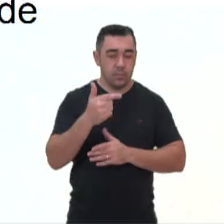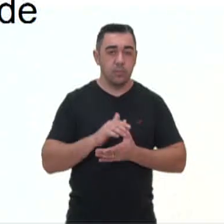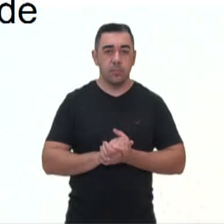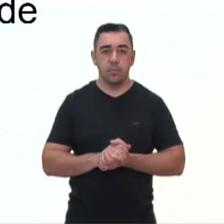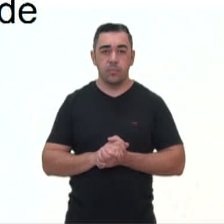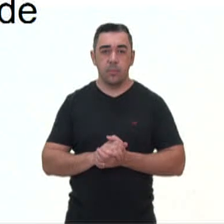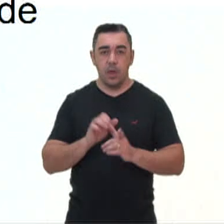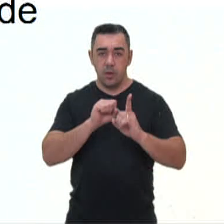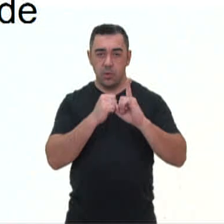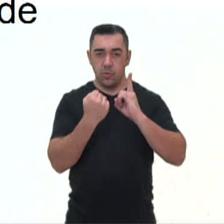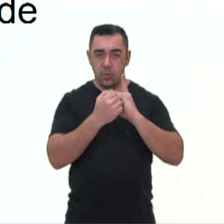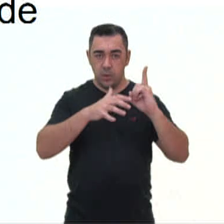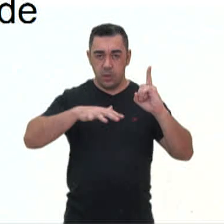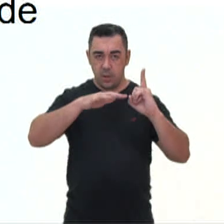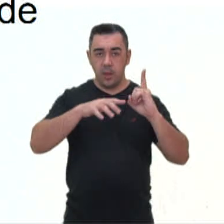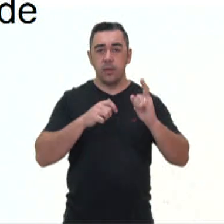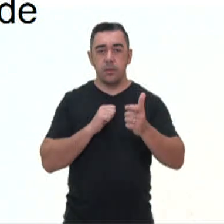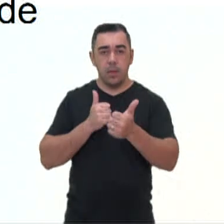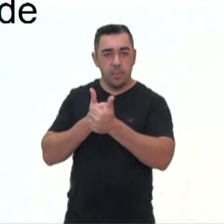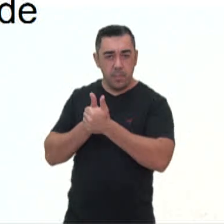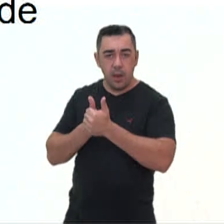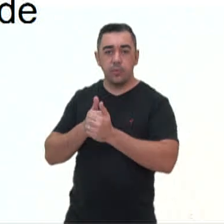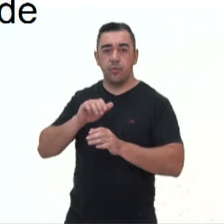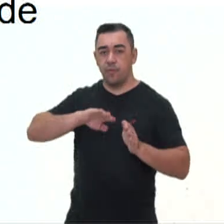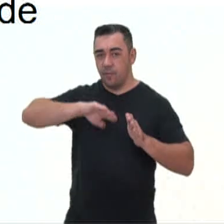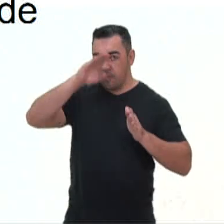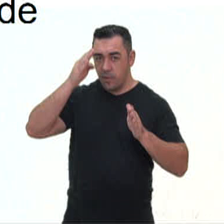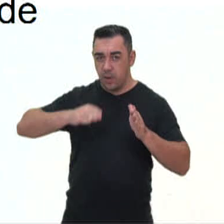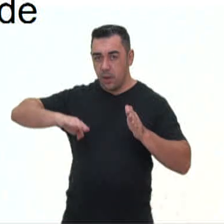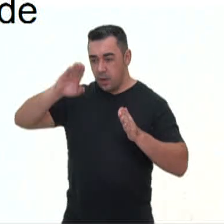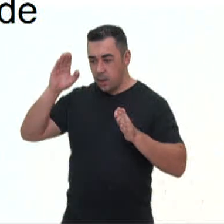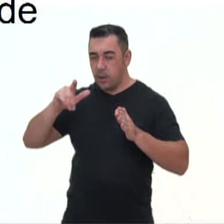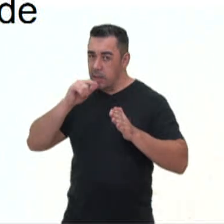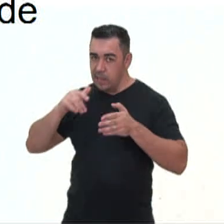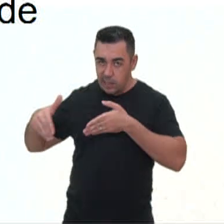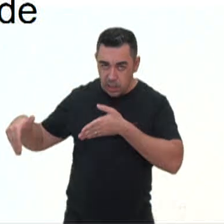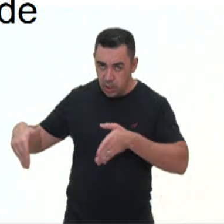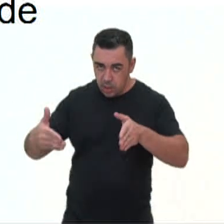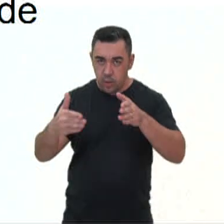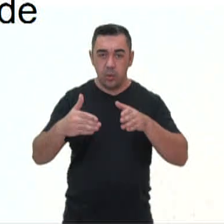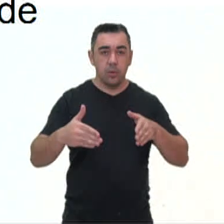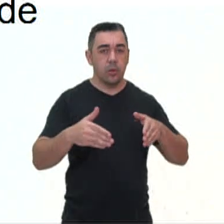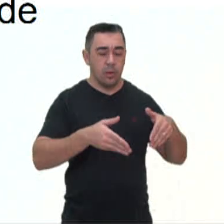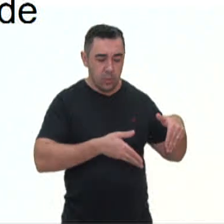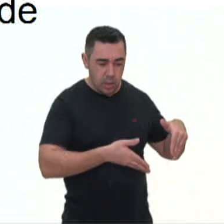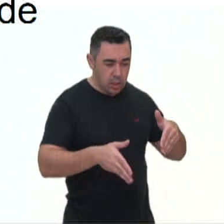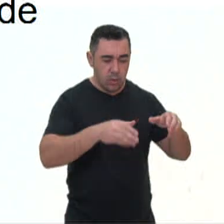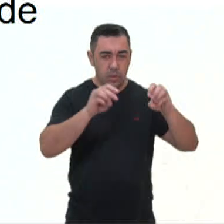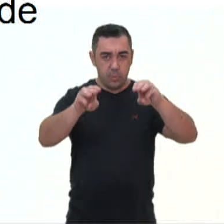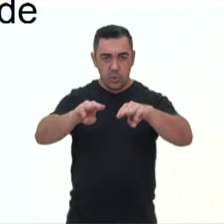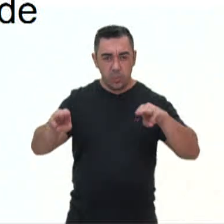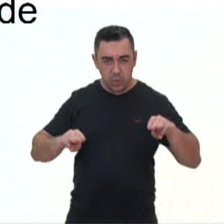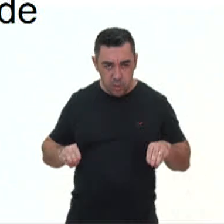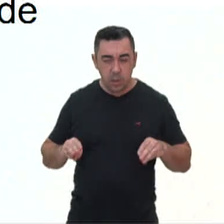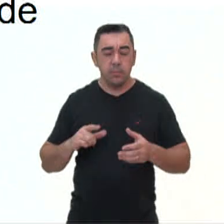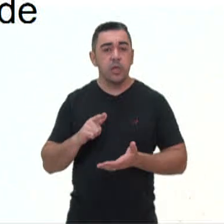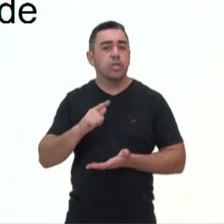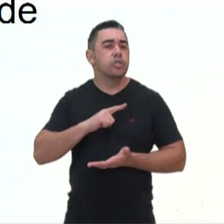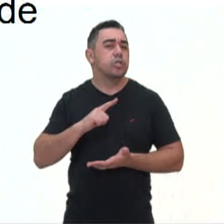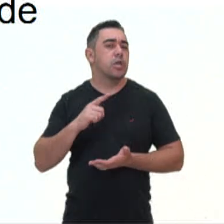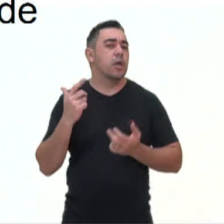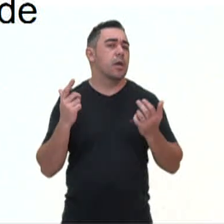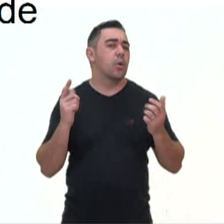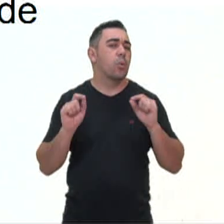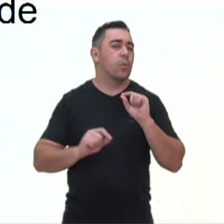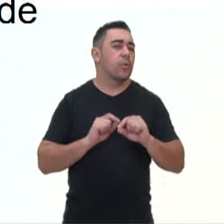que na antiguidade habitavam os vales, onde um rio corre é um vale, tá? Nilo, Tigre, Eufrates, tinham em